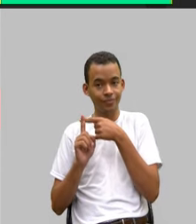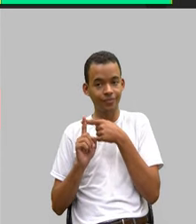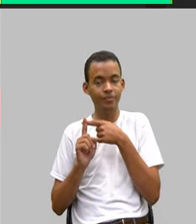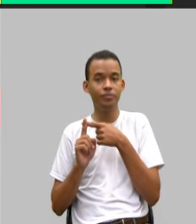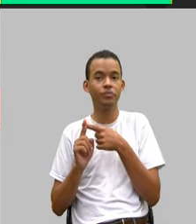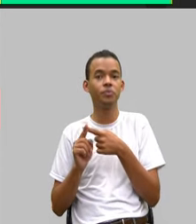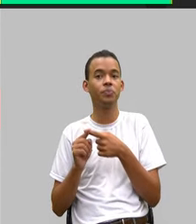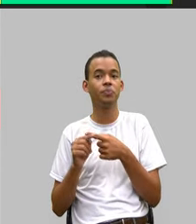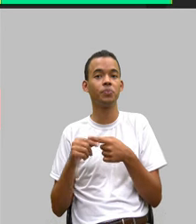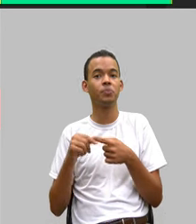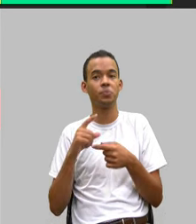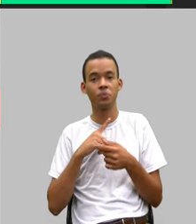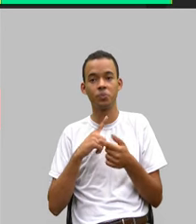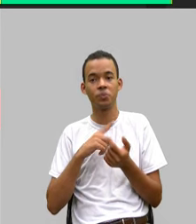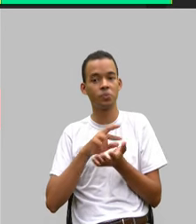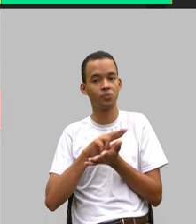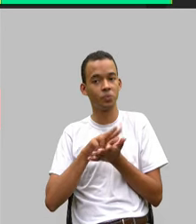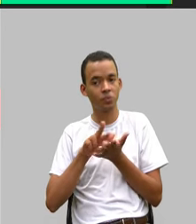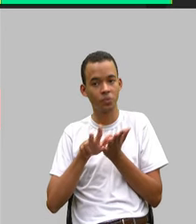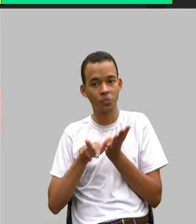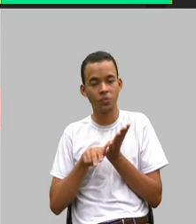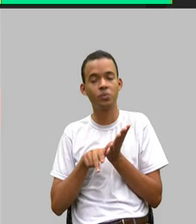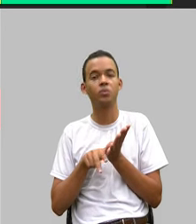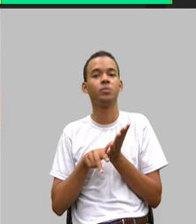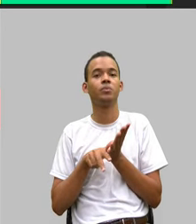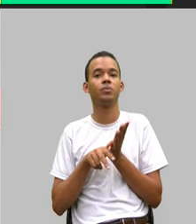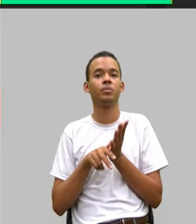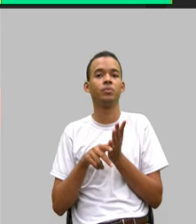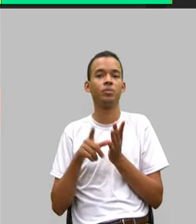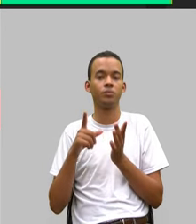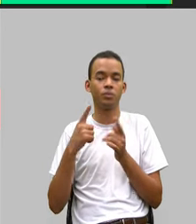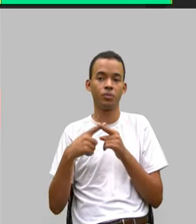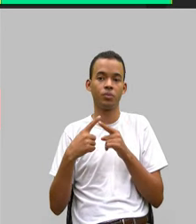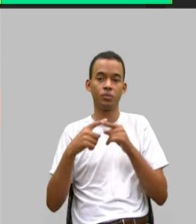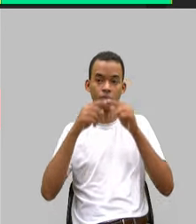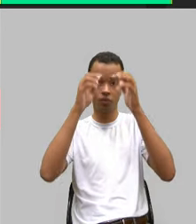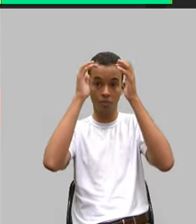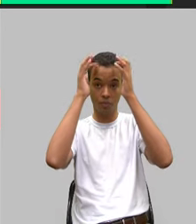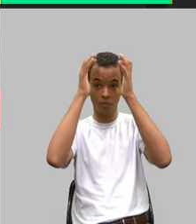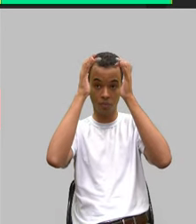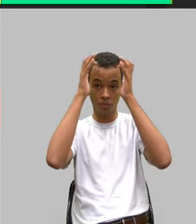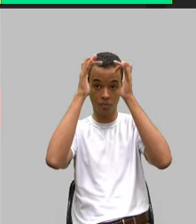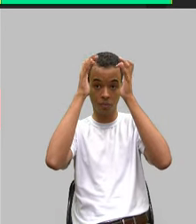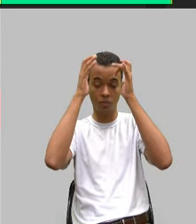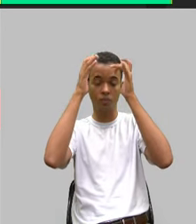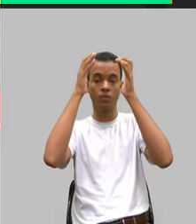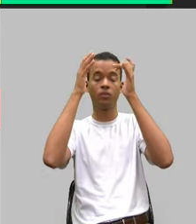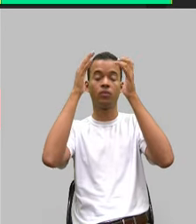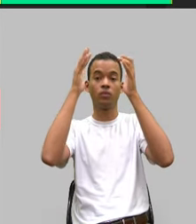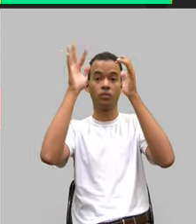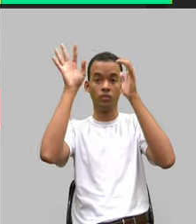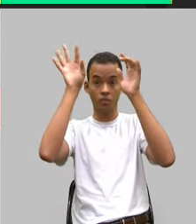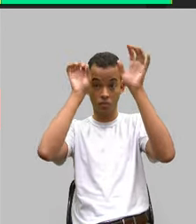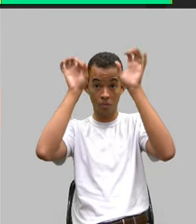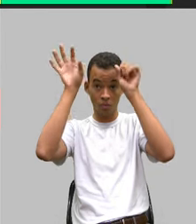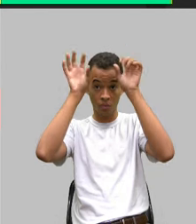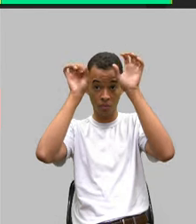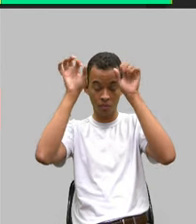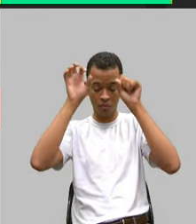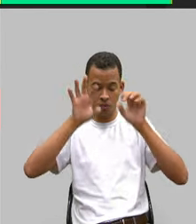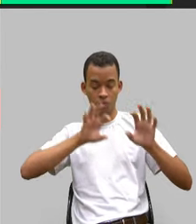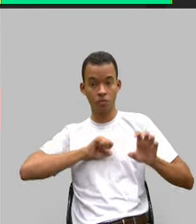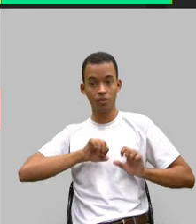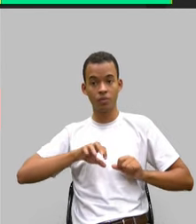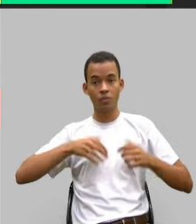são múltiplos né haja Vista que nós temos receptores canabinoides aí por todo o corpo né então a gente tem aí na